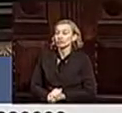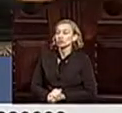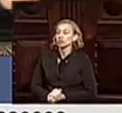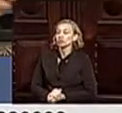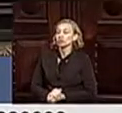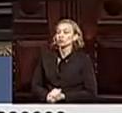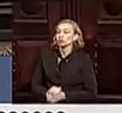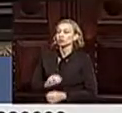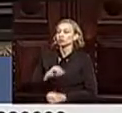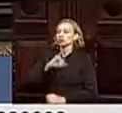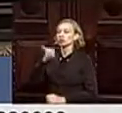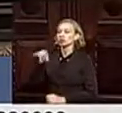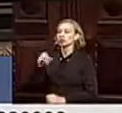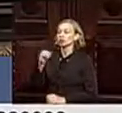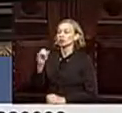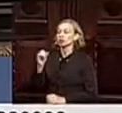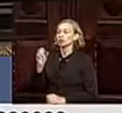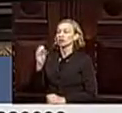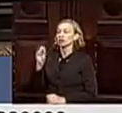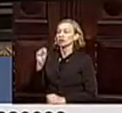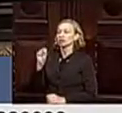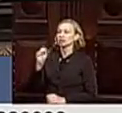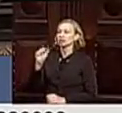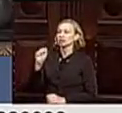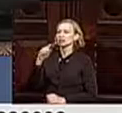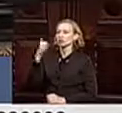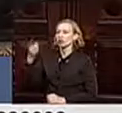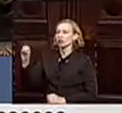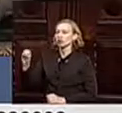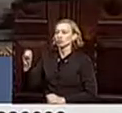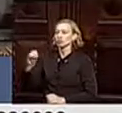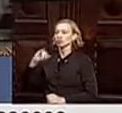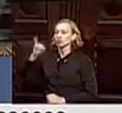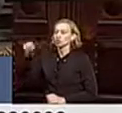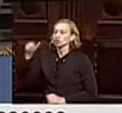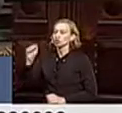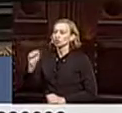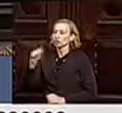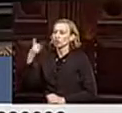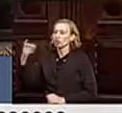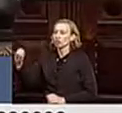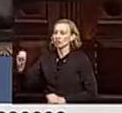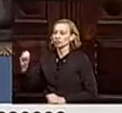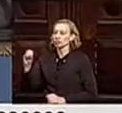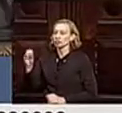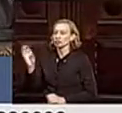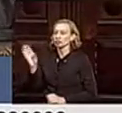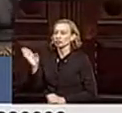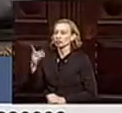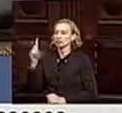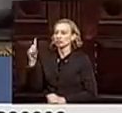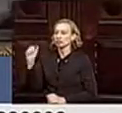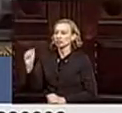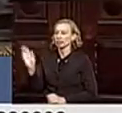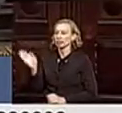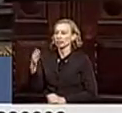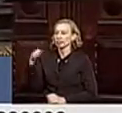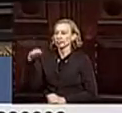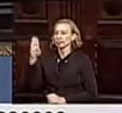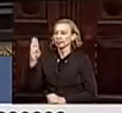em São João da Barra, nós tivemos acompanhamos muito de perto, com outros deputados inclusive,